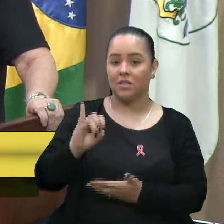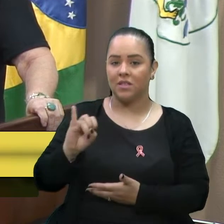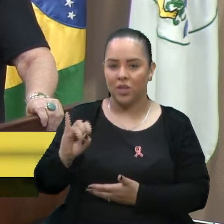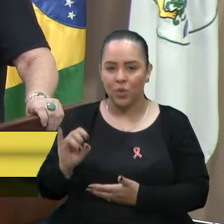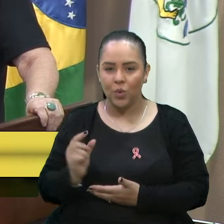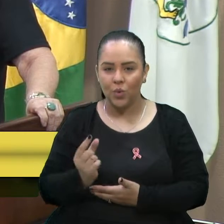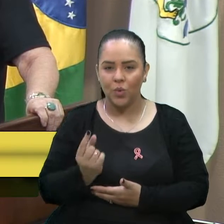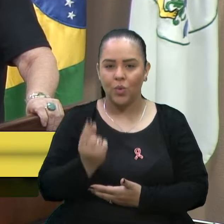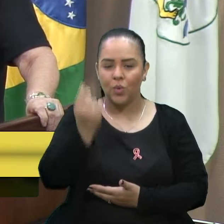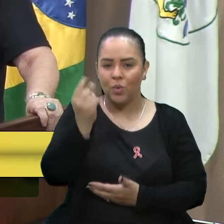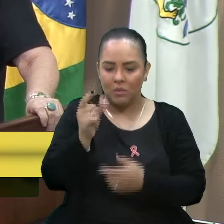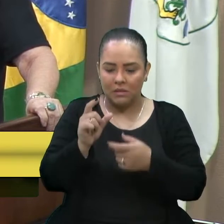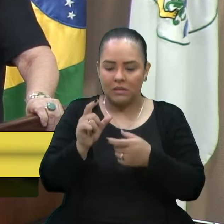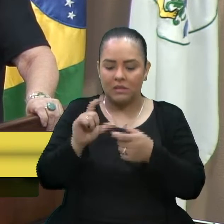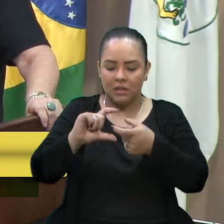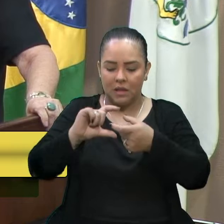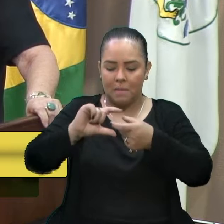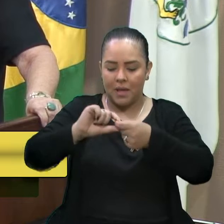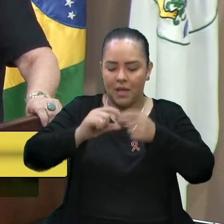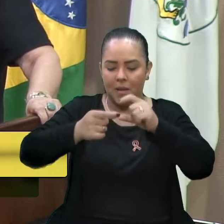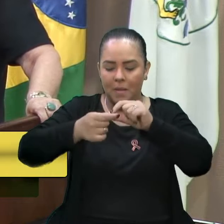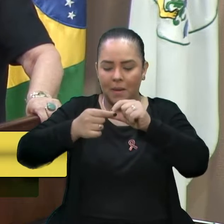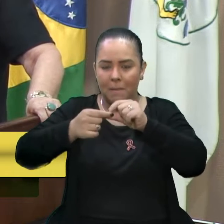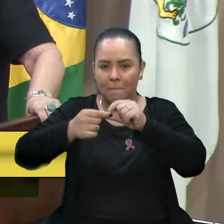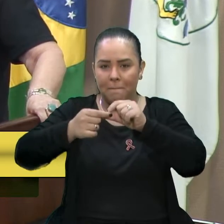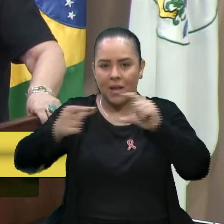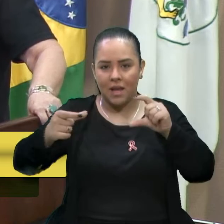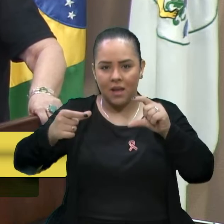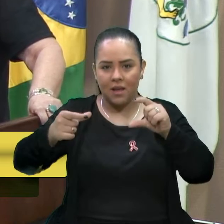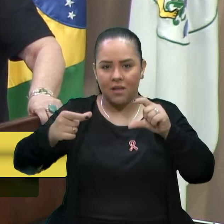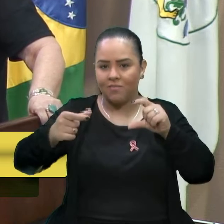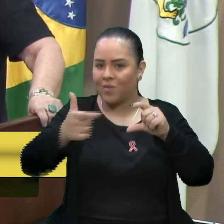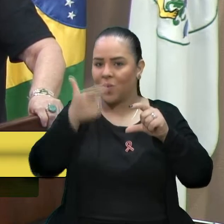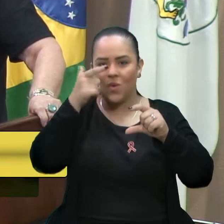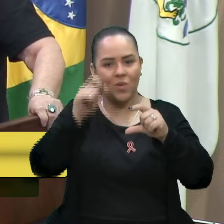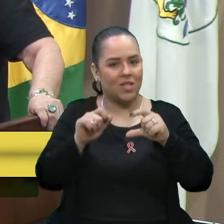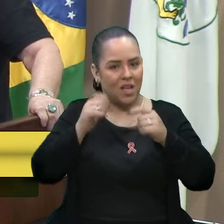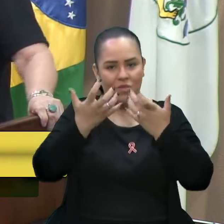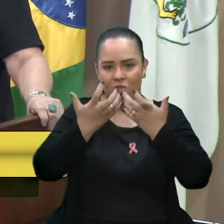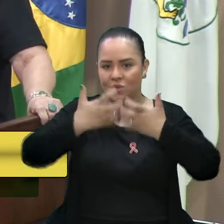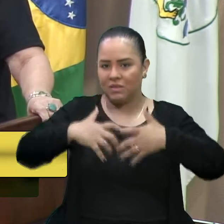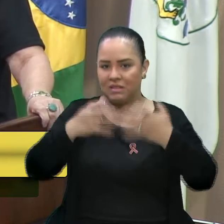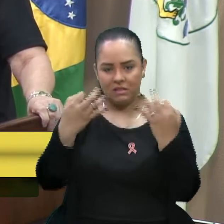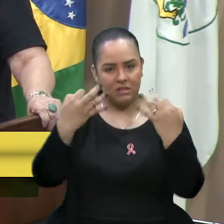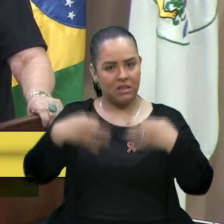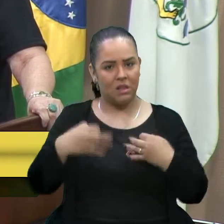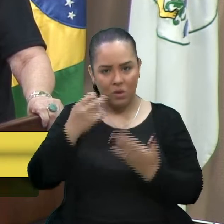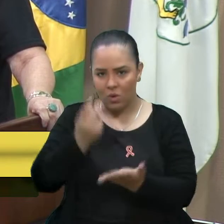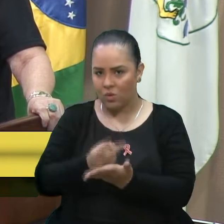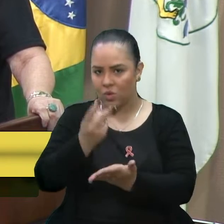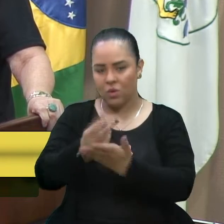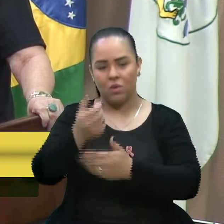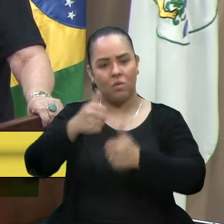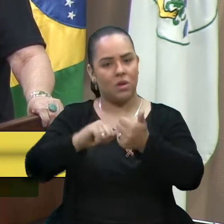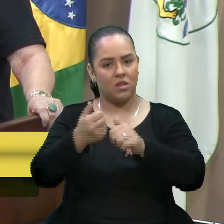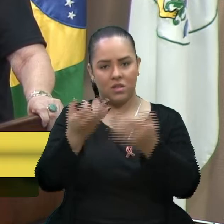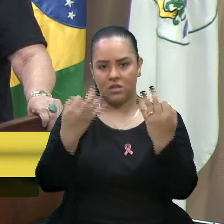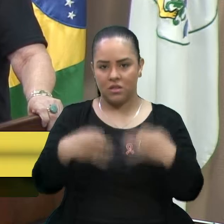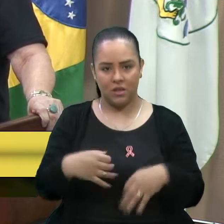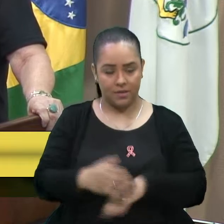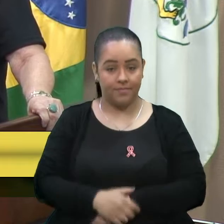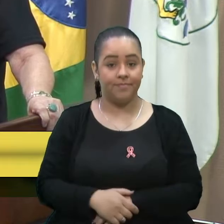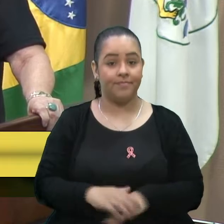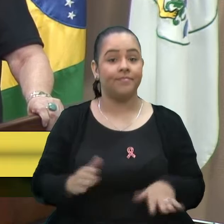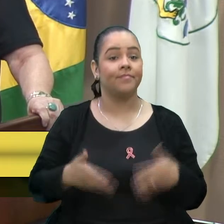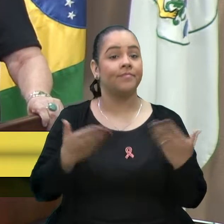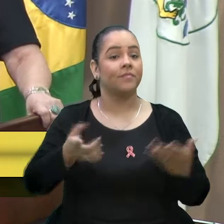pecinha, um elo da corrente se desfaz, o serviço público não consegue funcionar e andar com a mesma qualidade. Então,